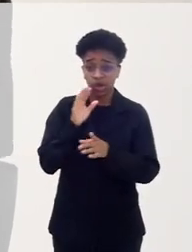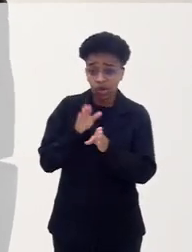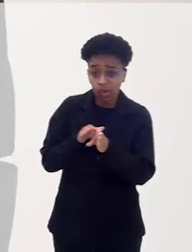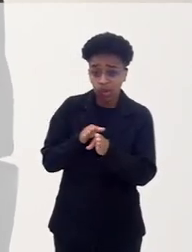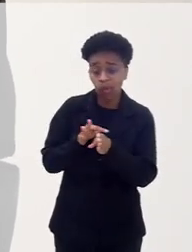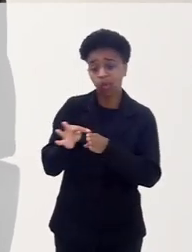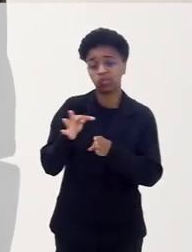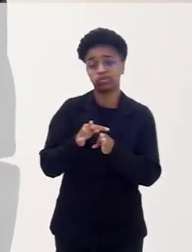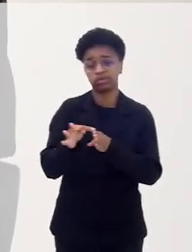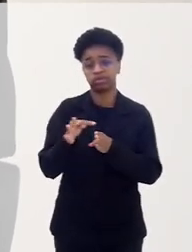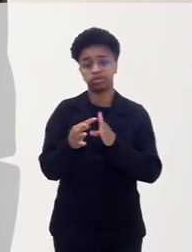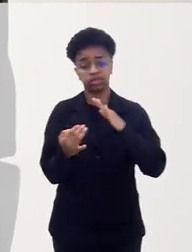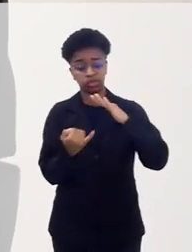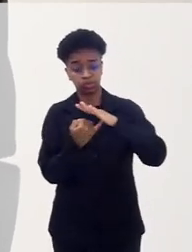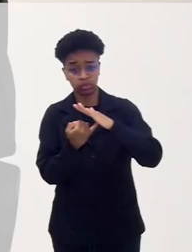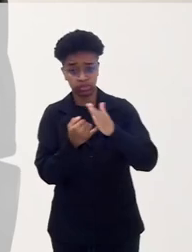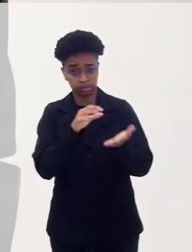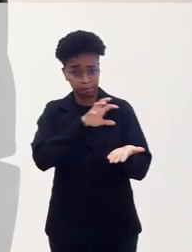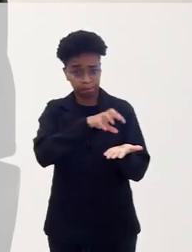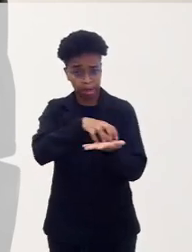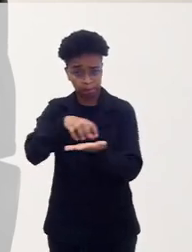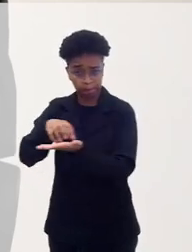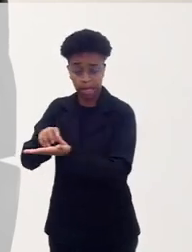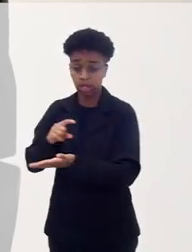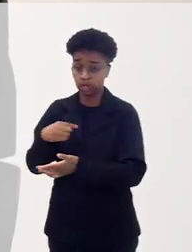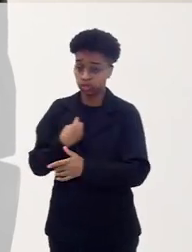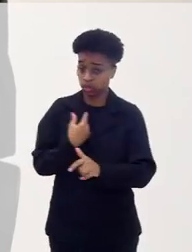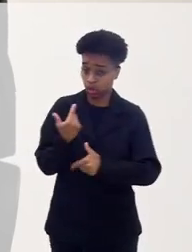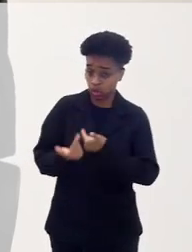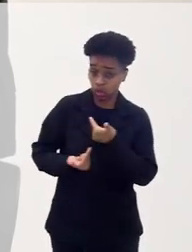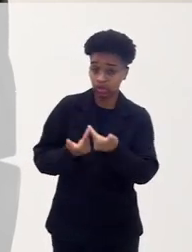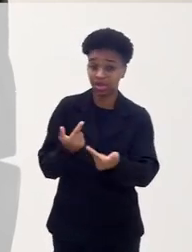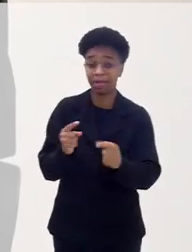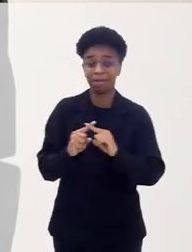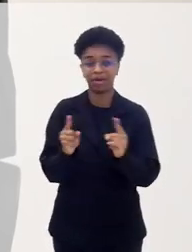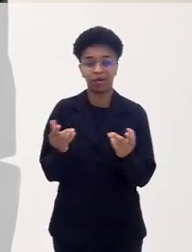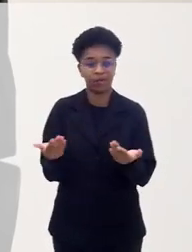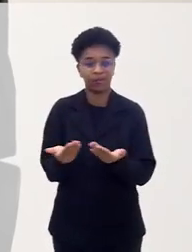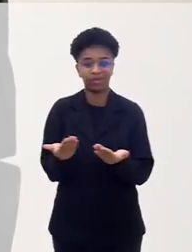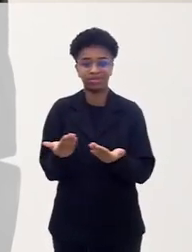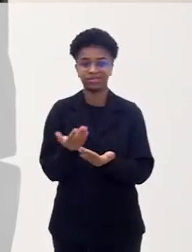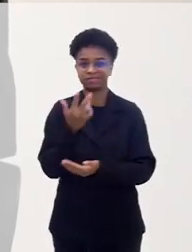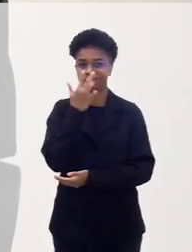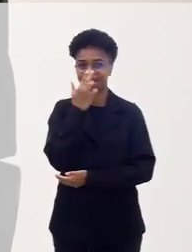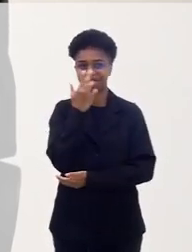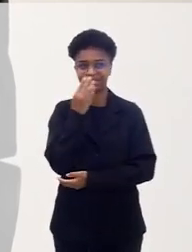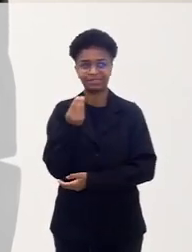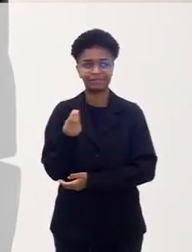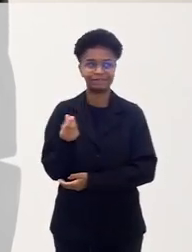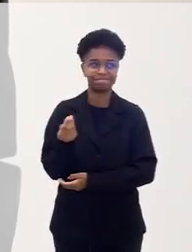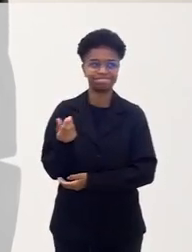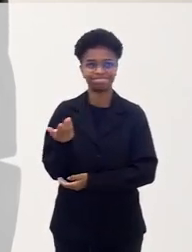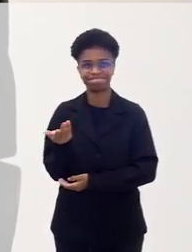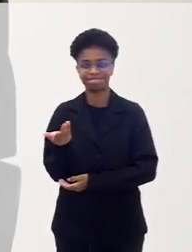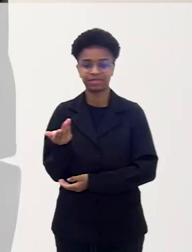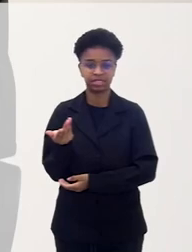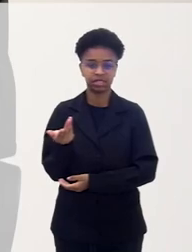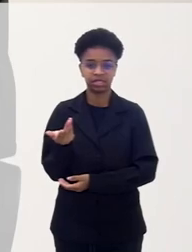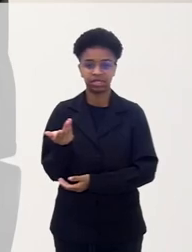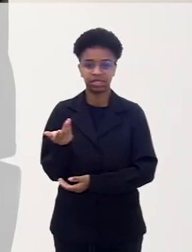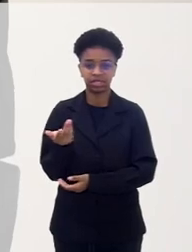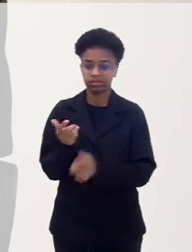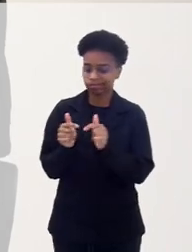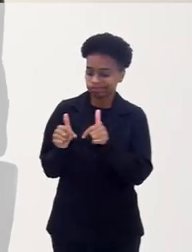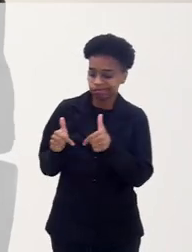tutelares essa instituição pela qual tanto lutamos hoje tem sido o objeto de de